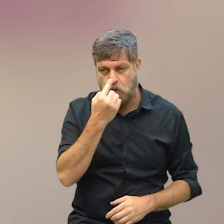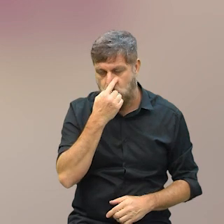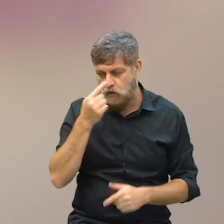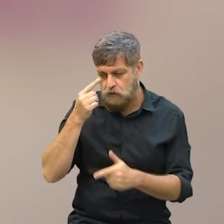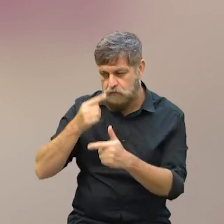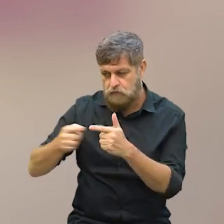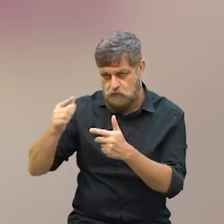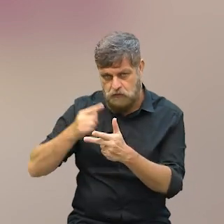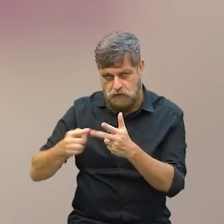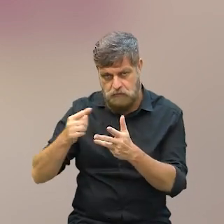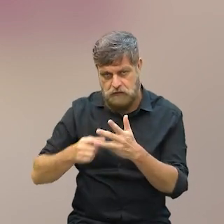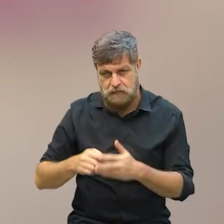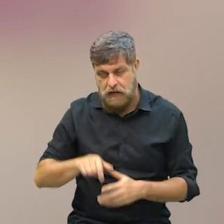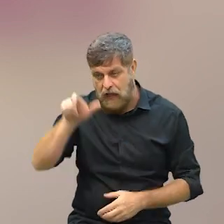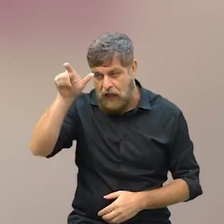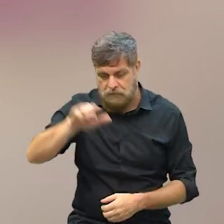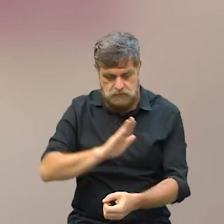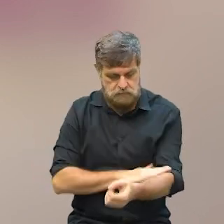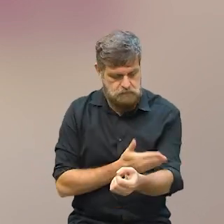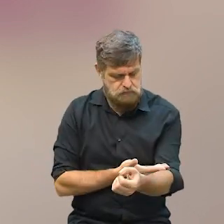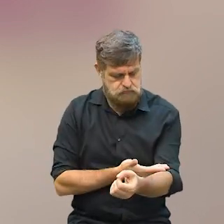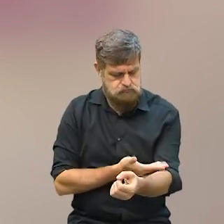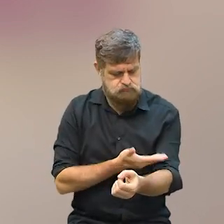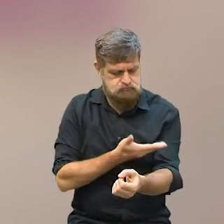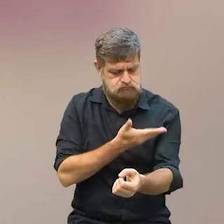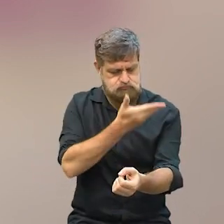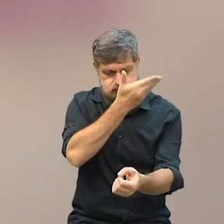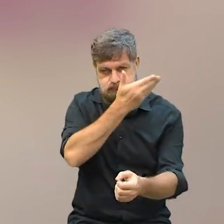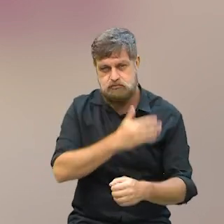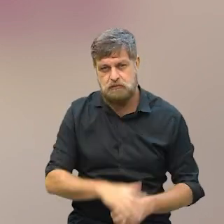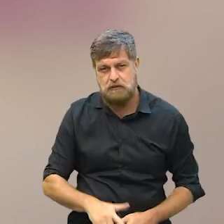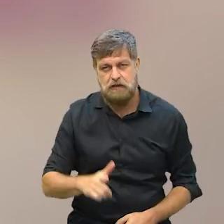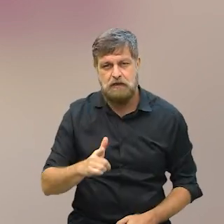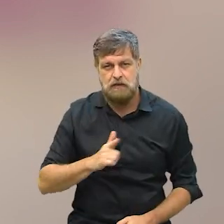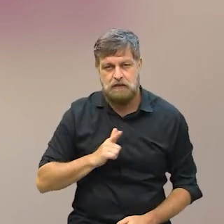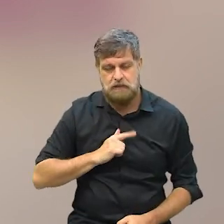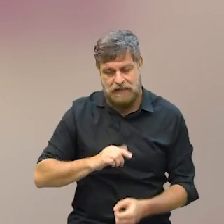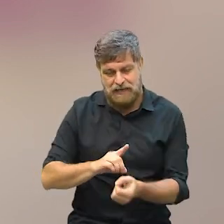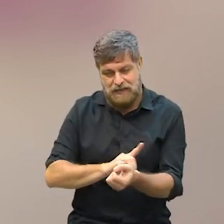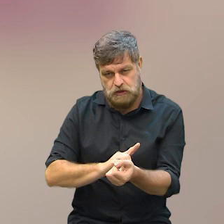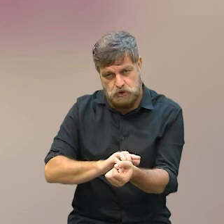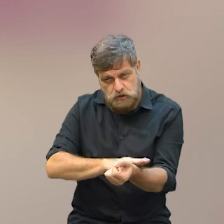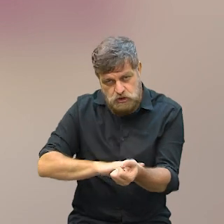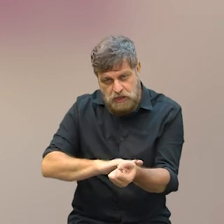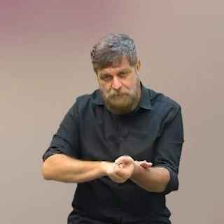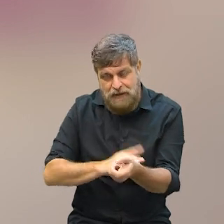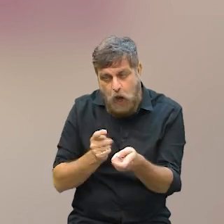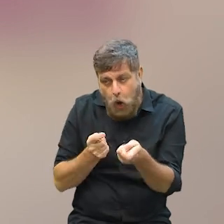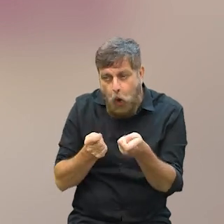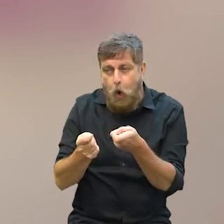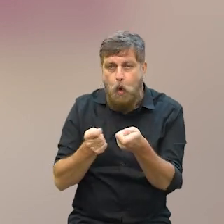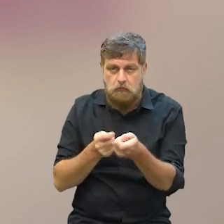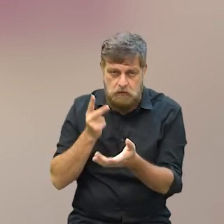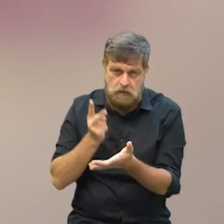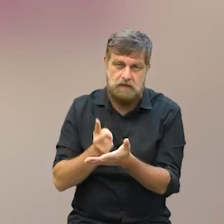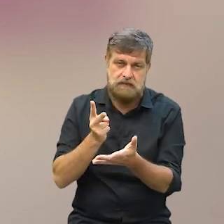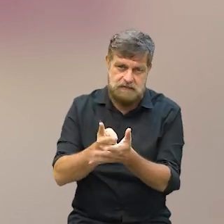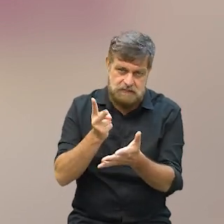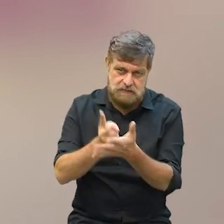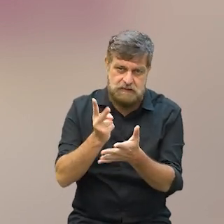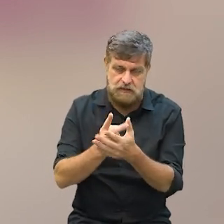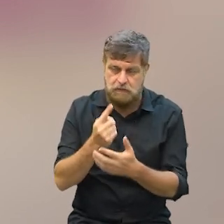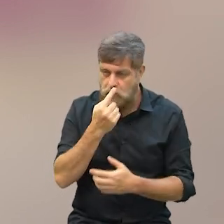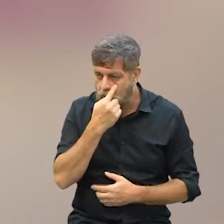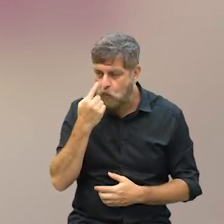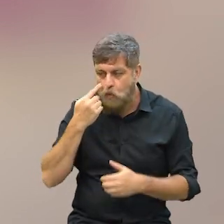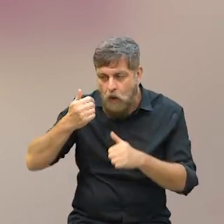né? Então, se você é um hipertenso, se você é um diabético, fazer um controle regular, né, do fundo